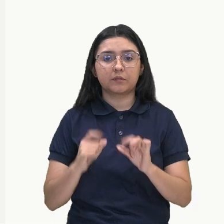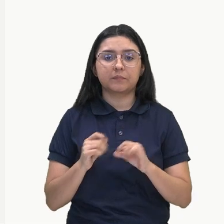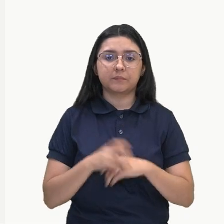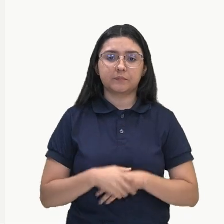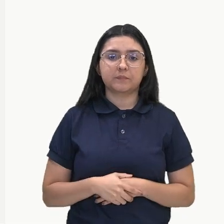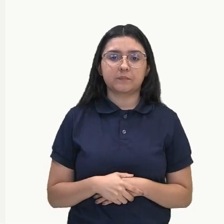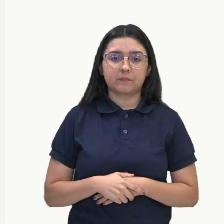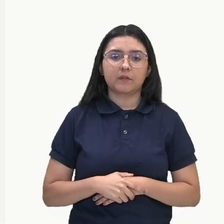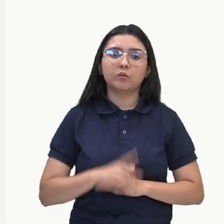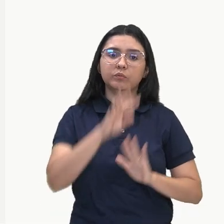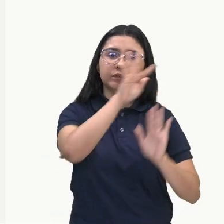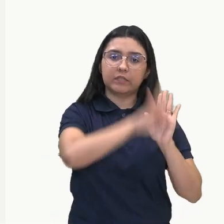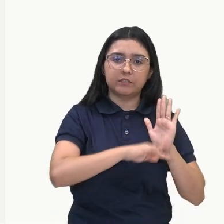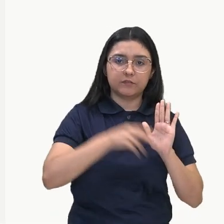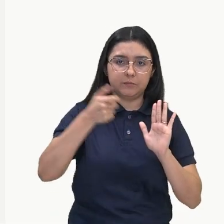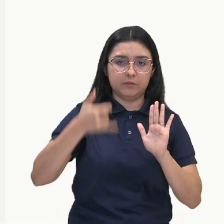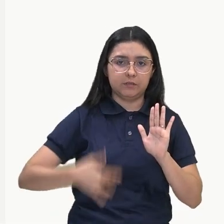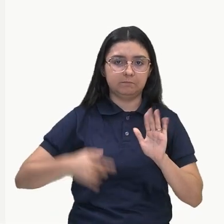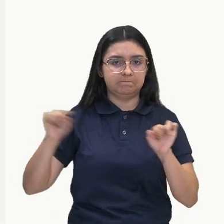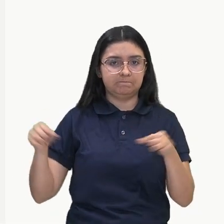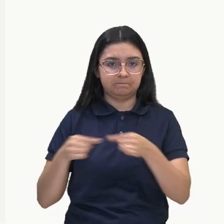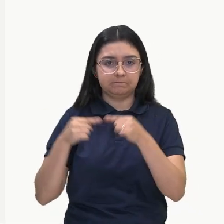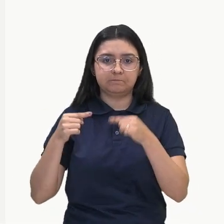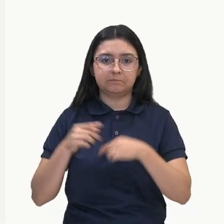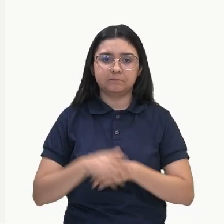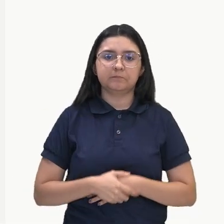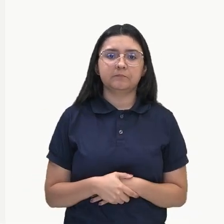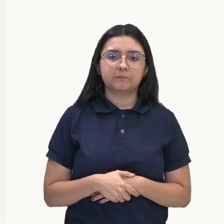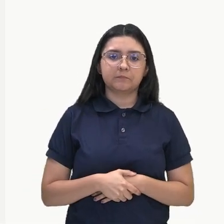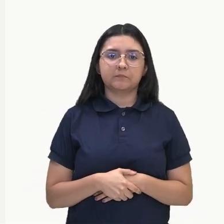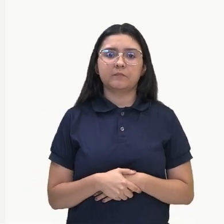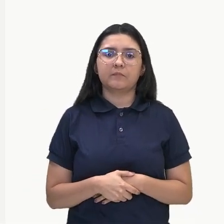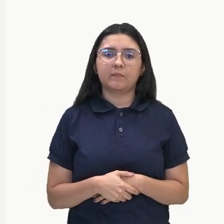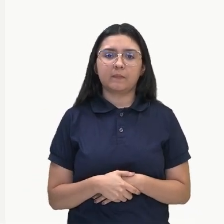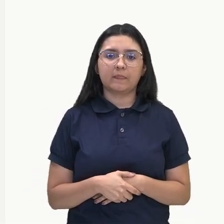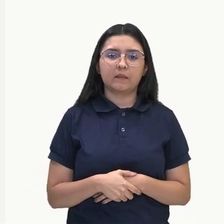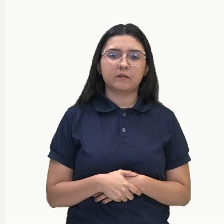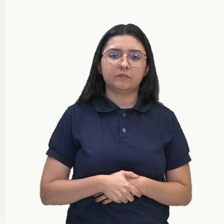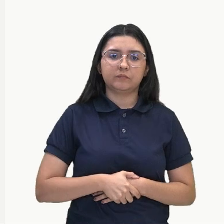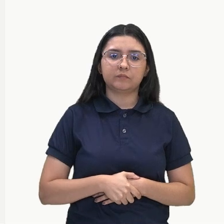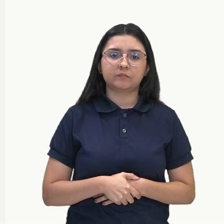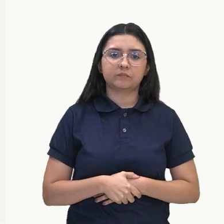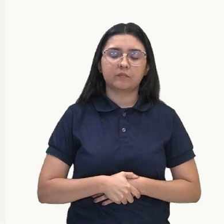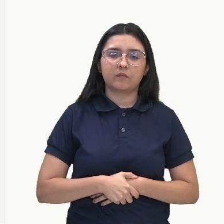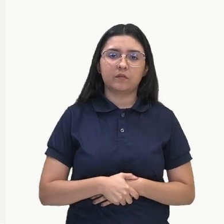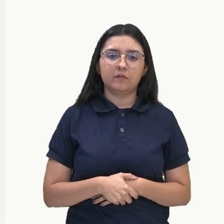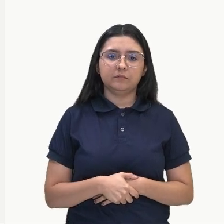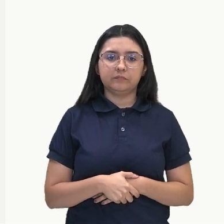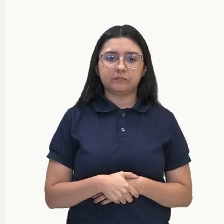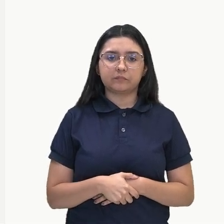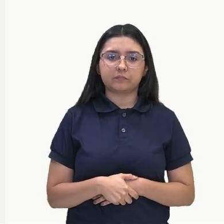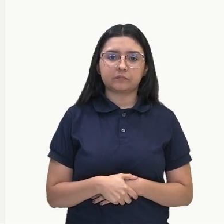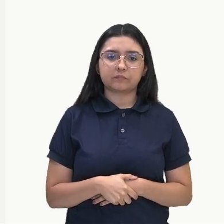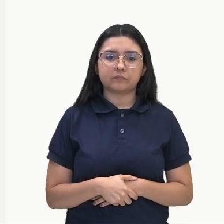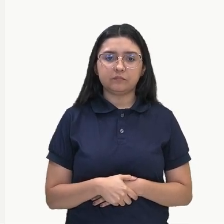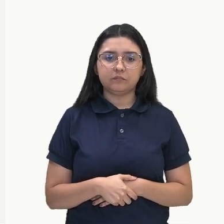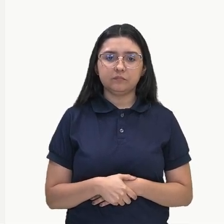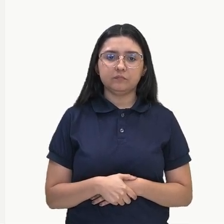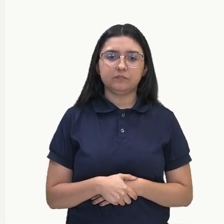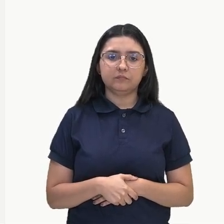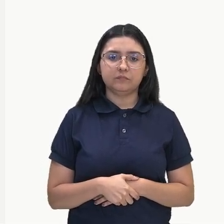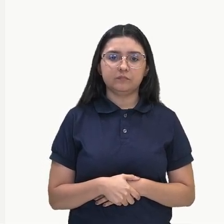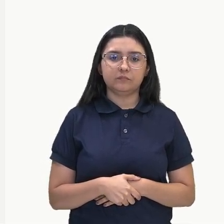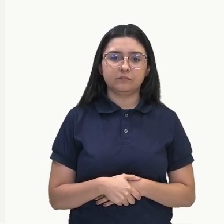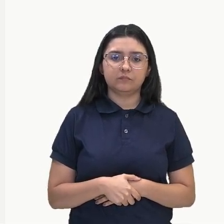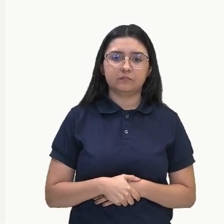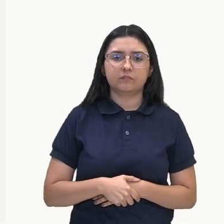esse texto, ó. The average American tosses 300 pounds of food. Então, se a gente